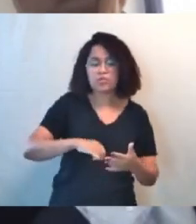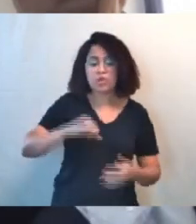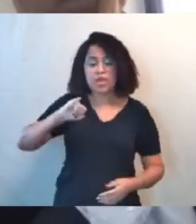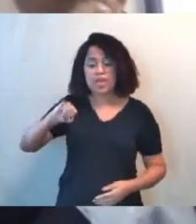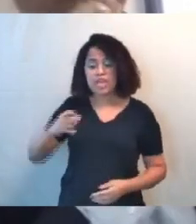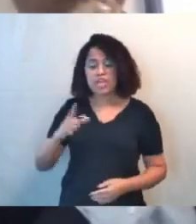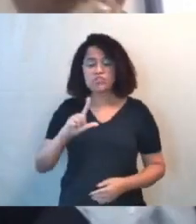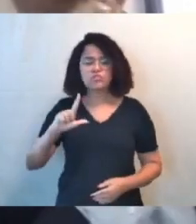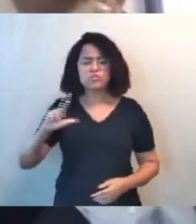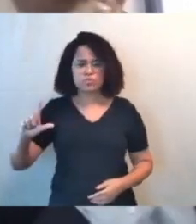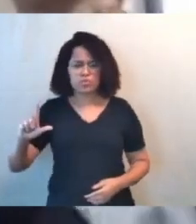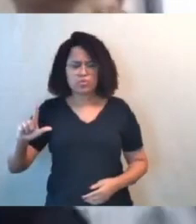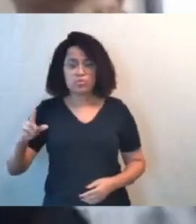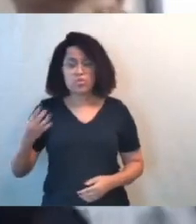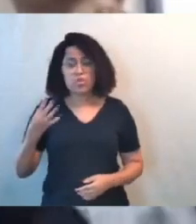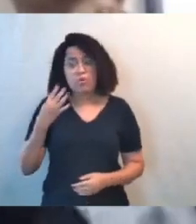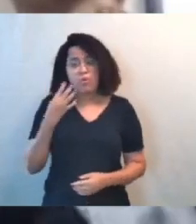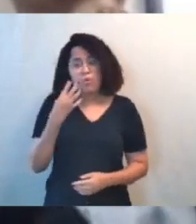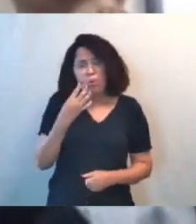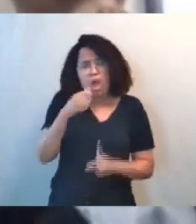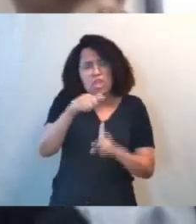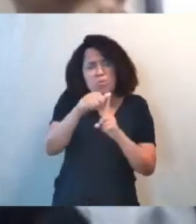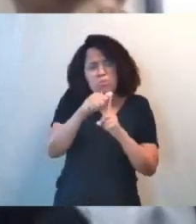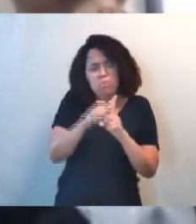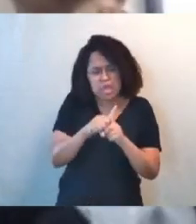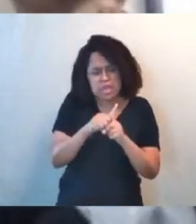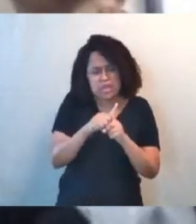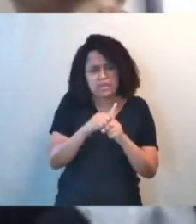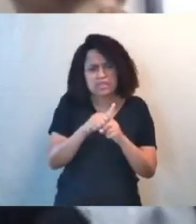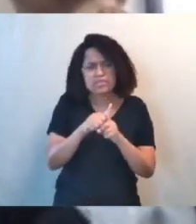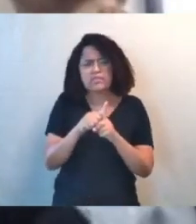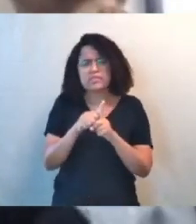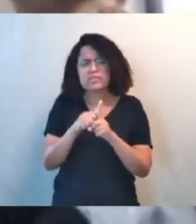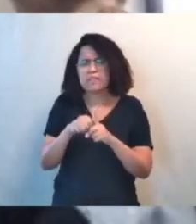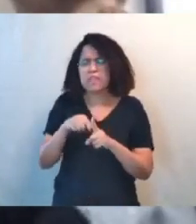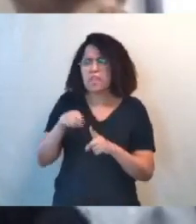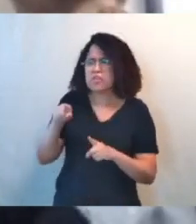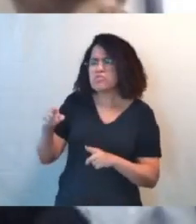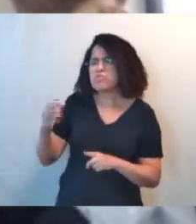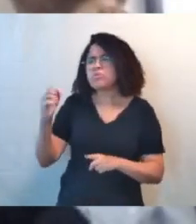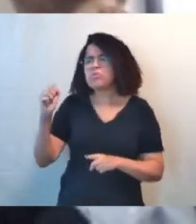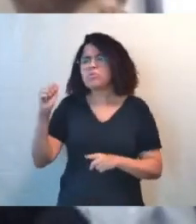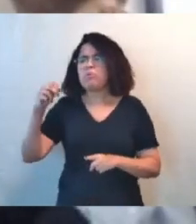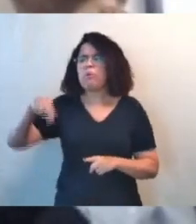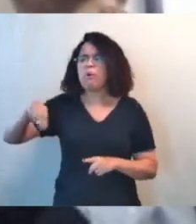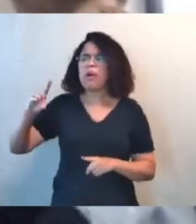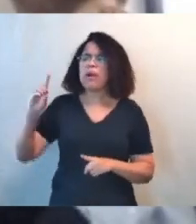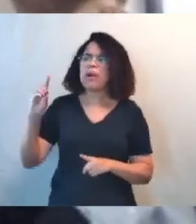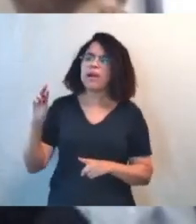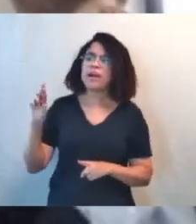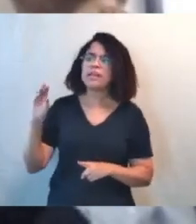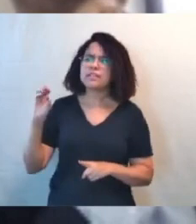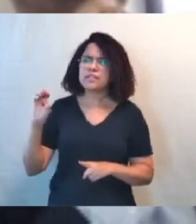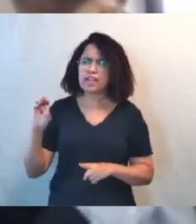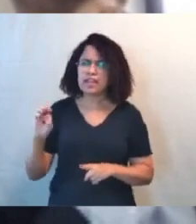sabem, são aí três, né, em que o depoente, né, efetivamente